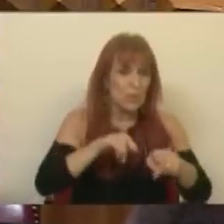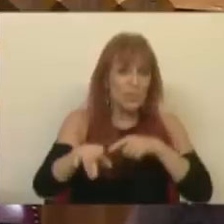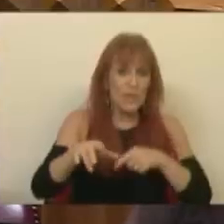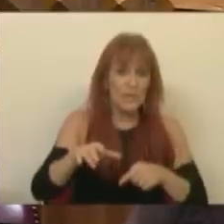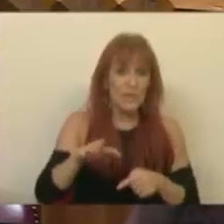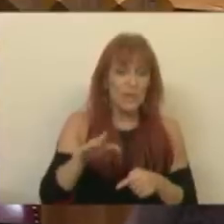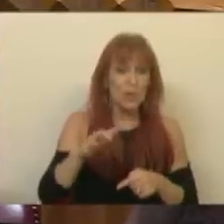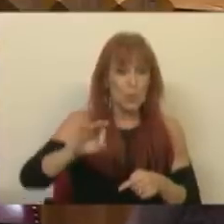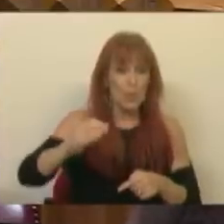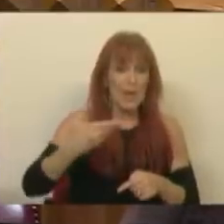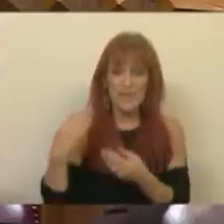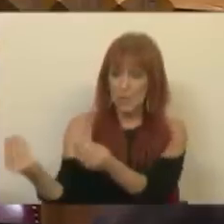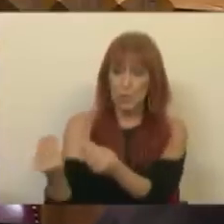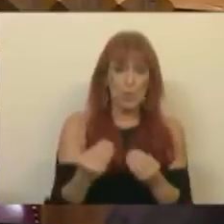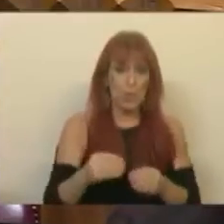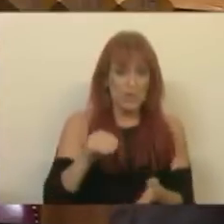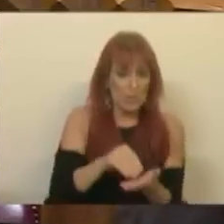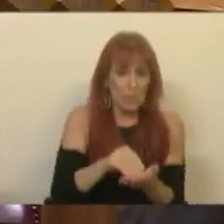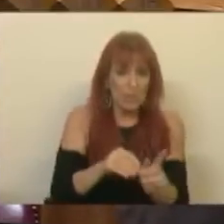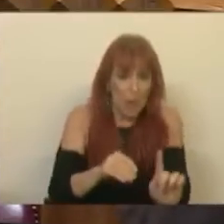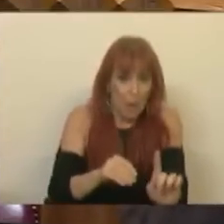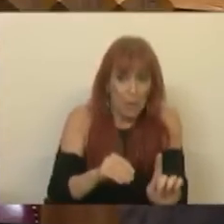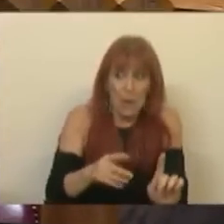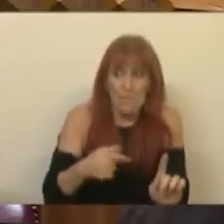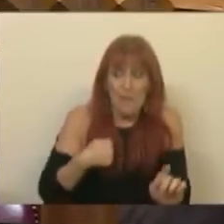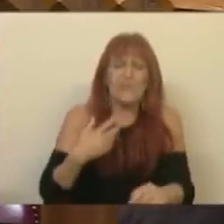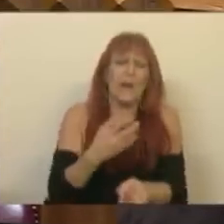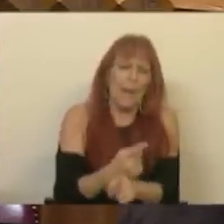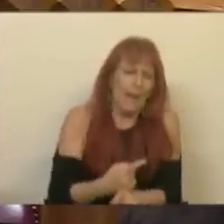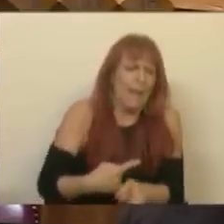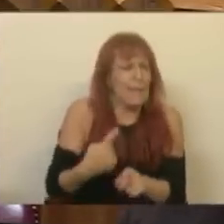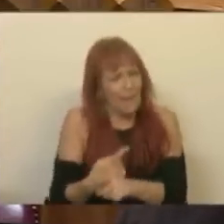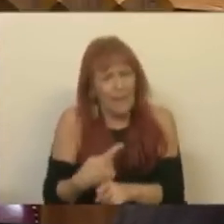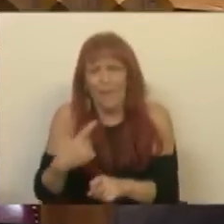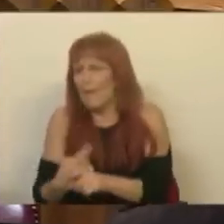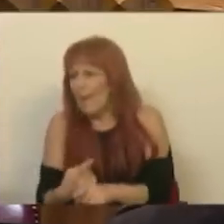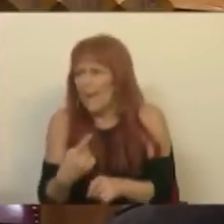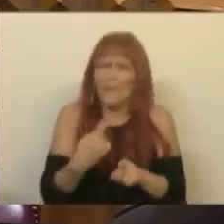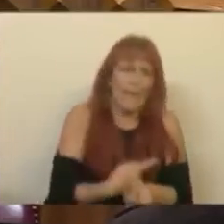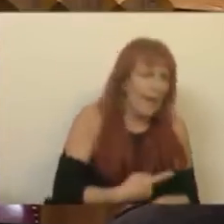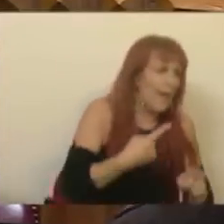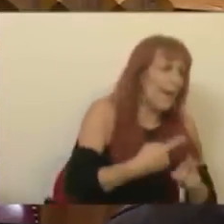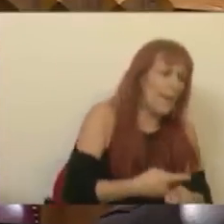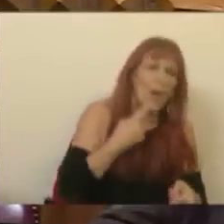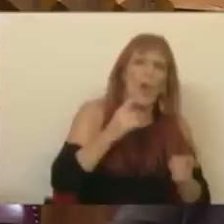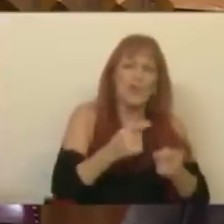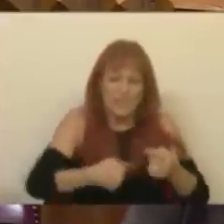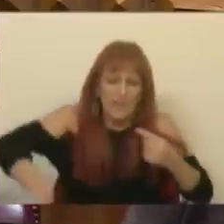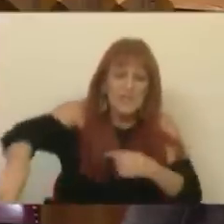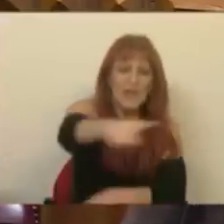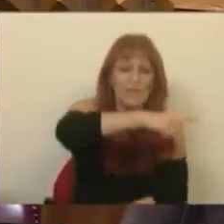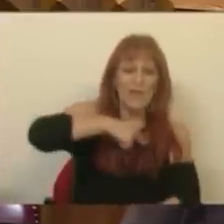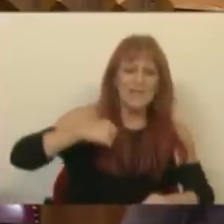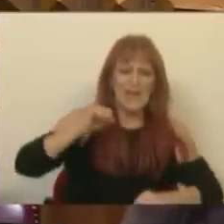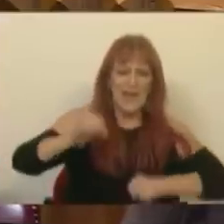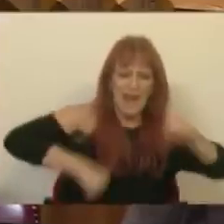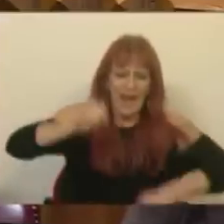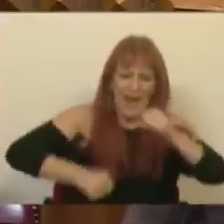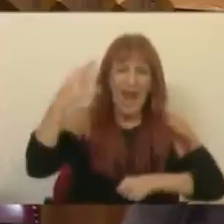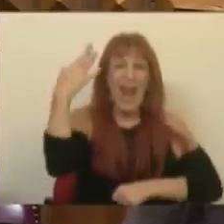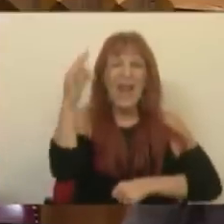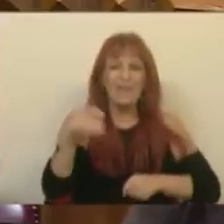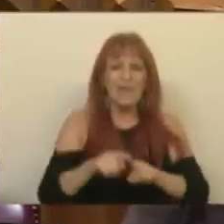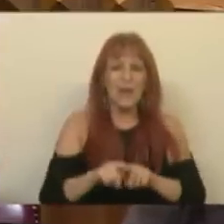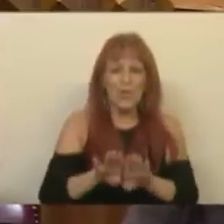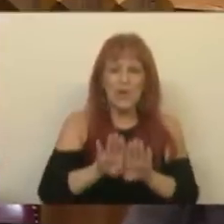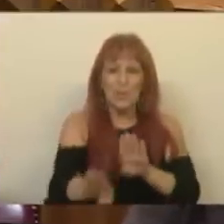Joaquim Miranda Sarmento não trouxe o empobrecimento Mas esta linda lenga estilo volta à França eh em bicicleta em que